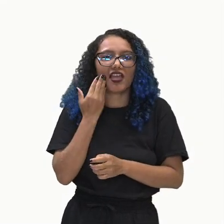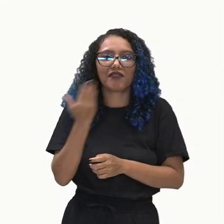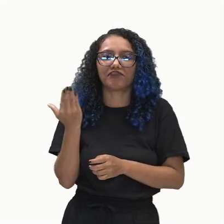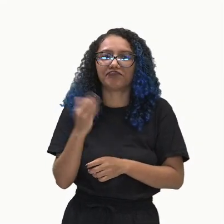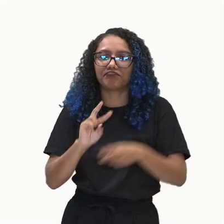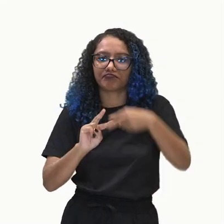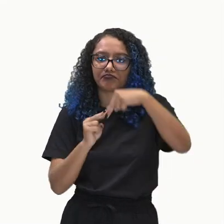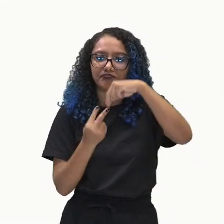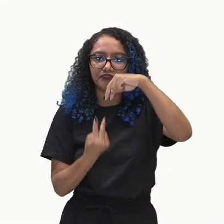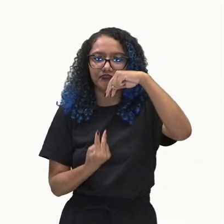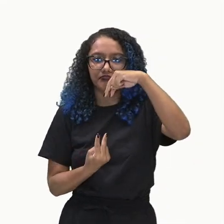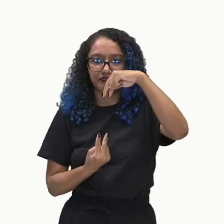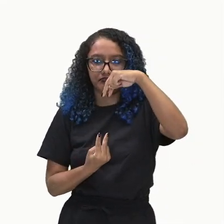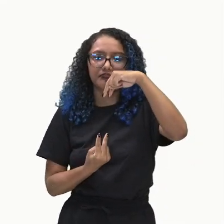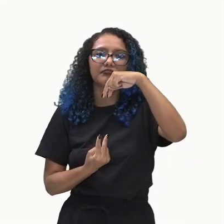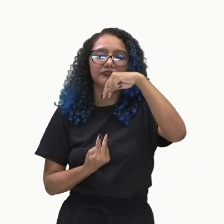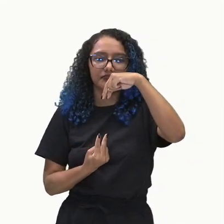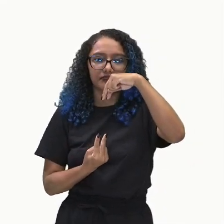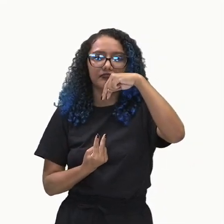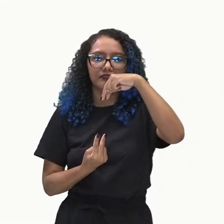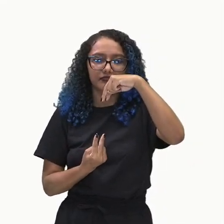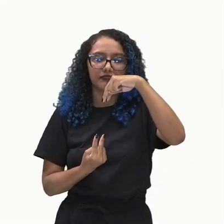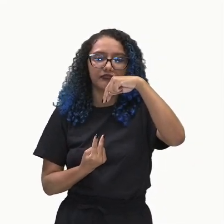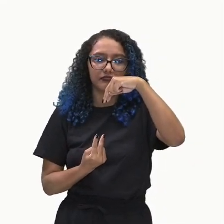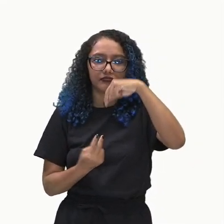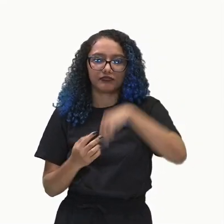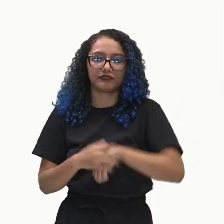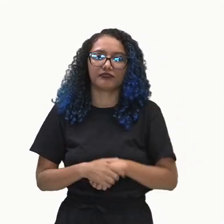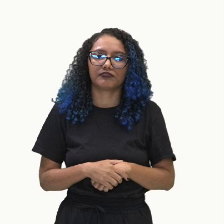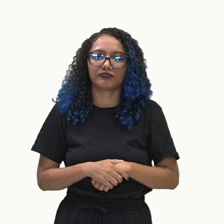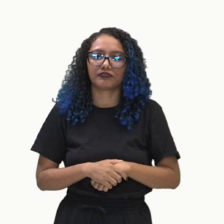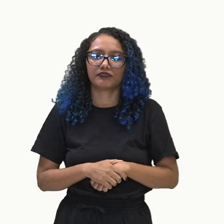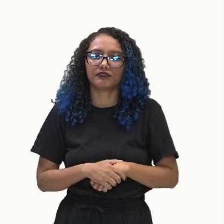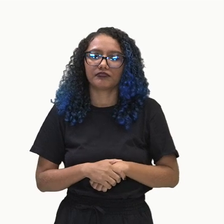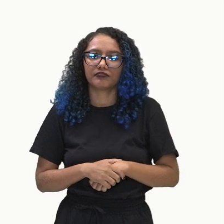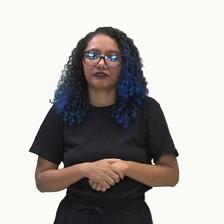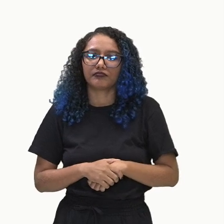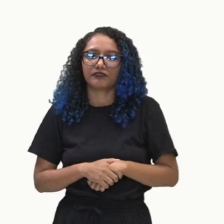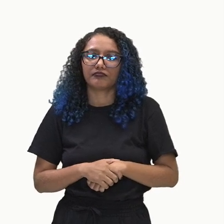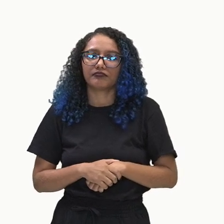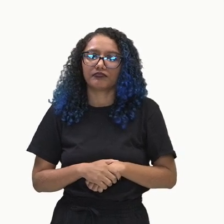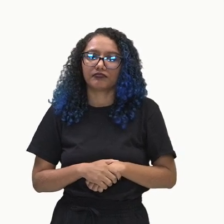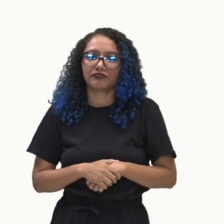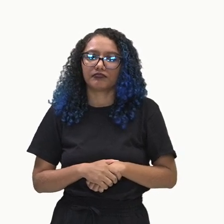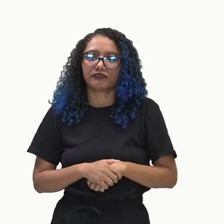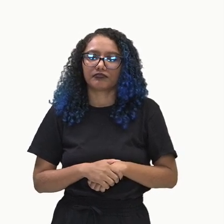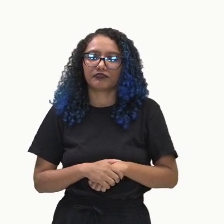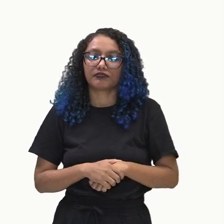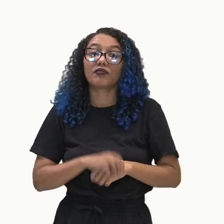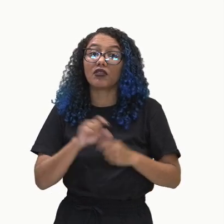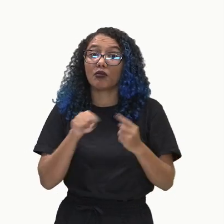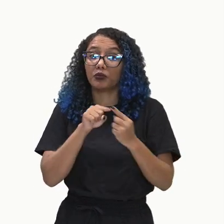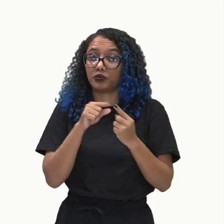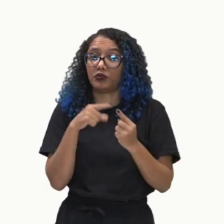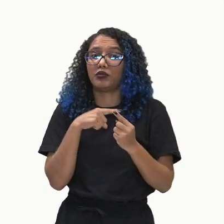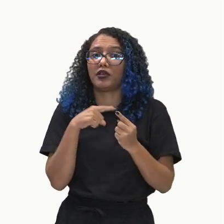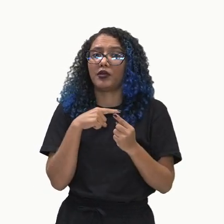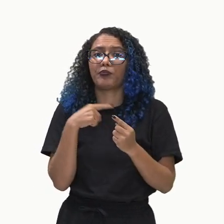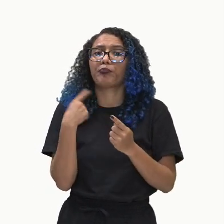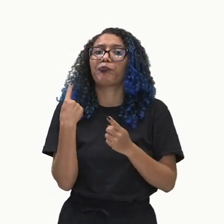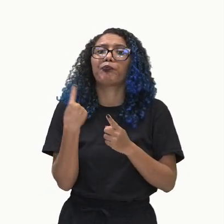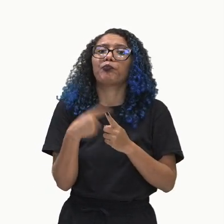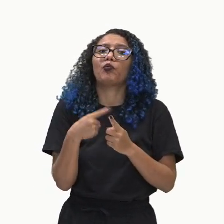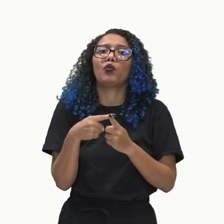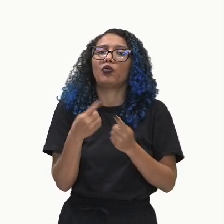hélice, devidamente, didaticamente mostrada para vocês, isso é proposital. Nós temos aqui